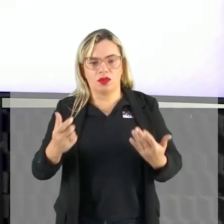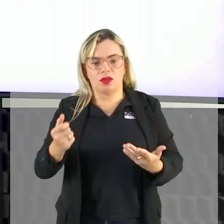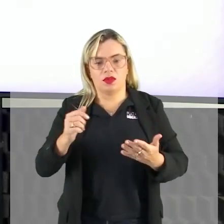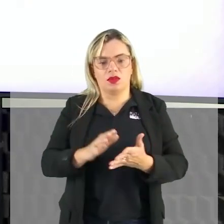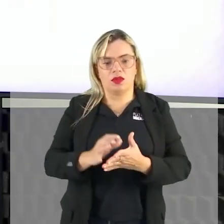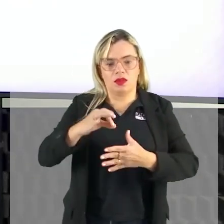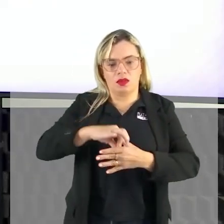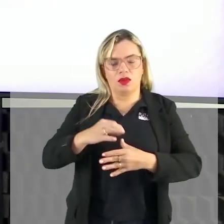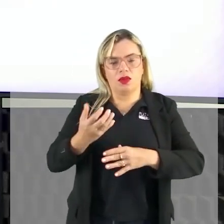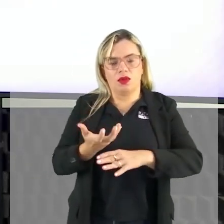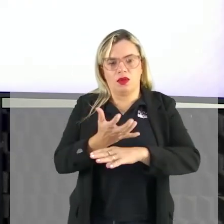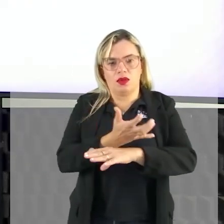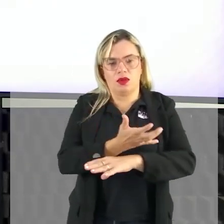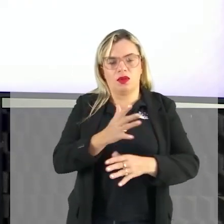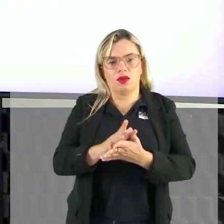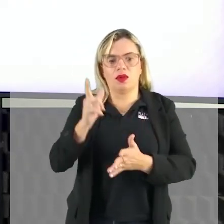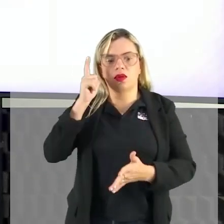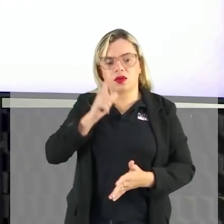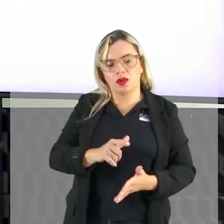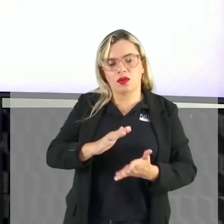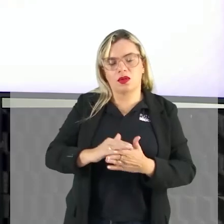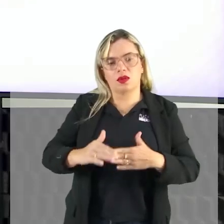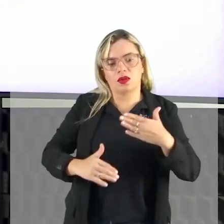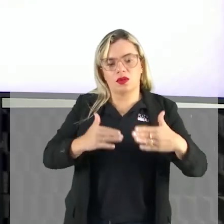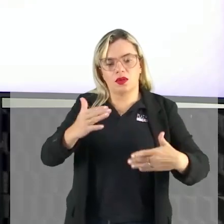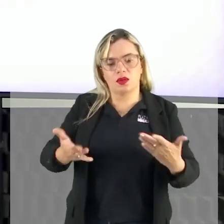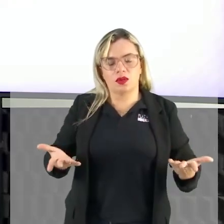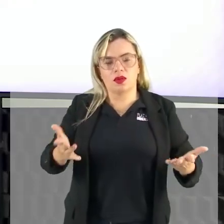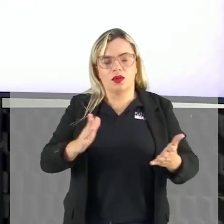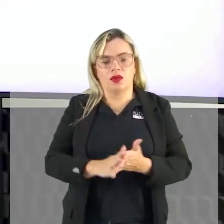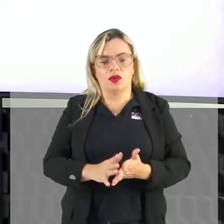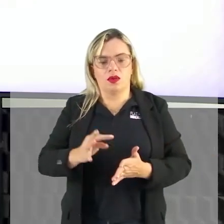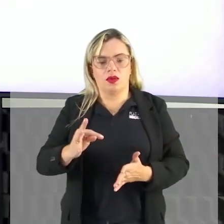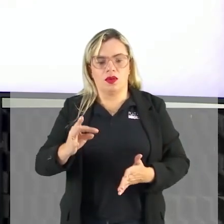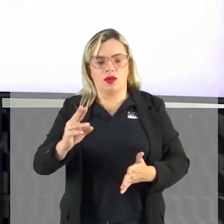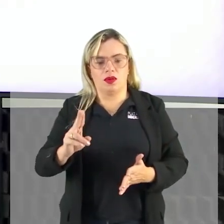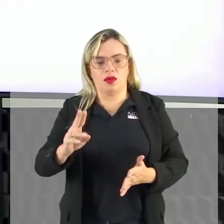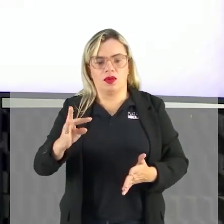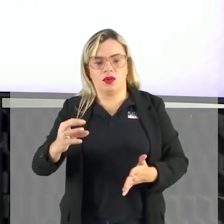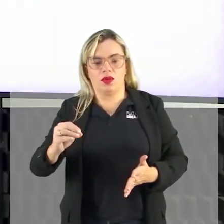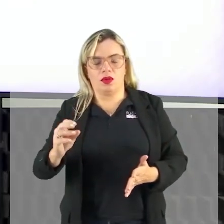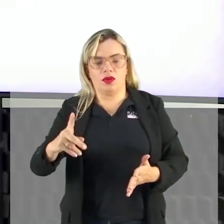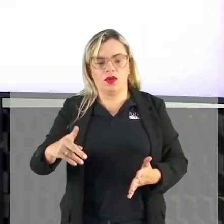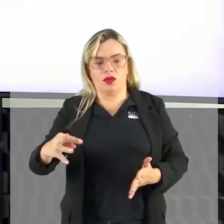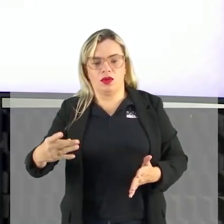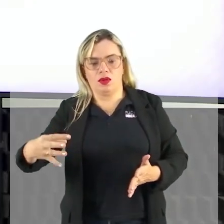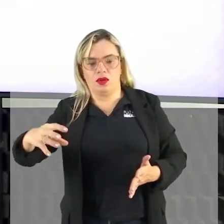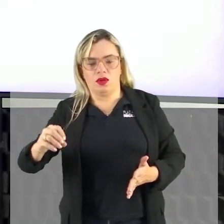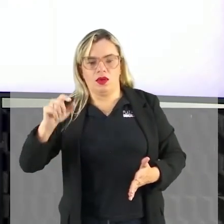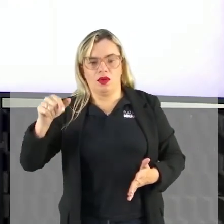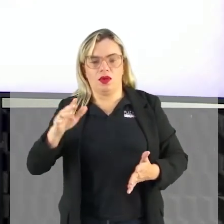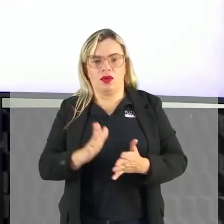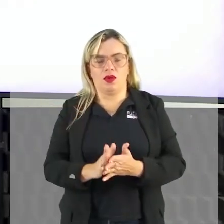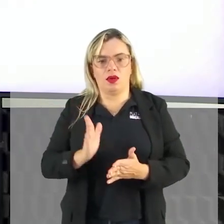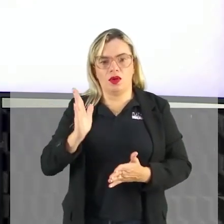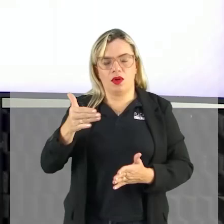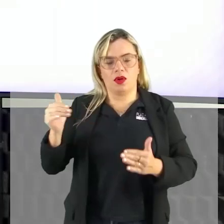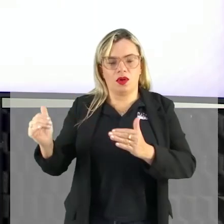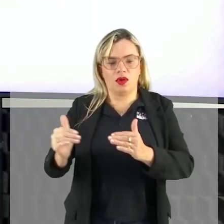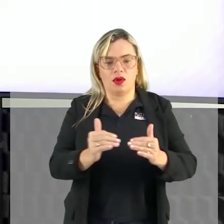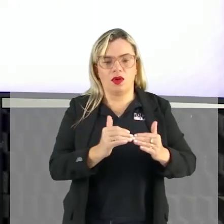aí a planta nutrida, sim, consegue se reproduzir. Então, o tubo polínico é a única estrutura aqui que está diretamente relacionada